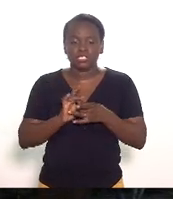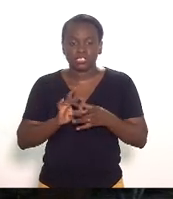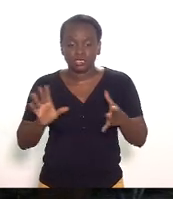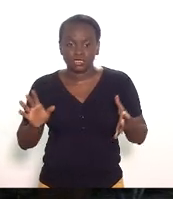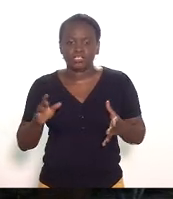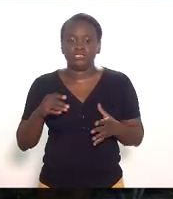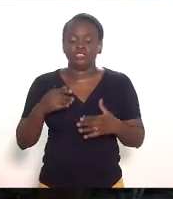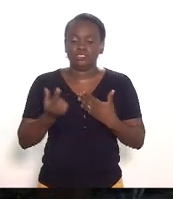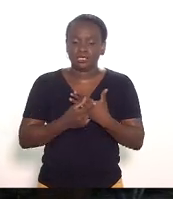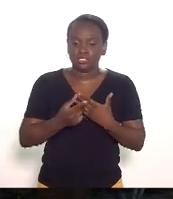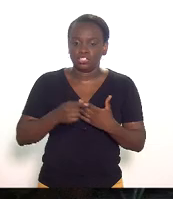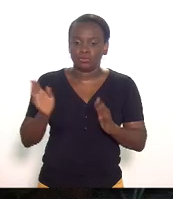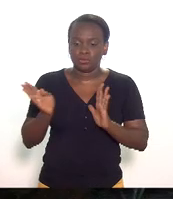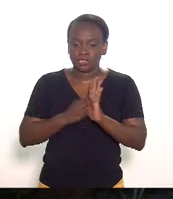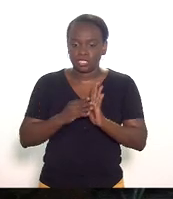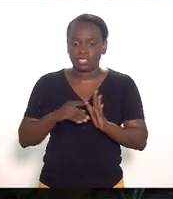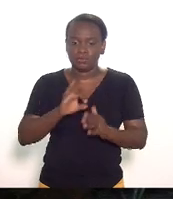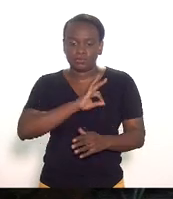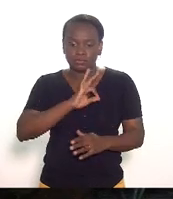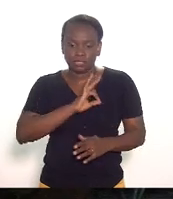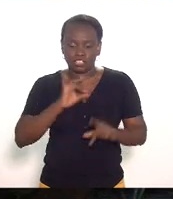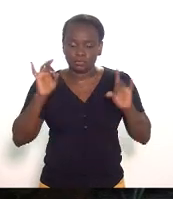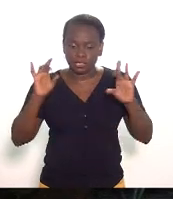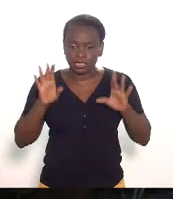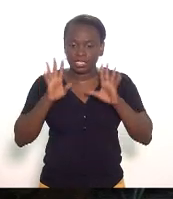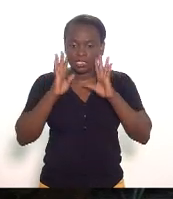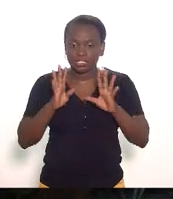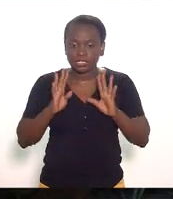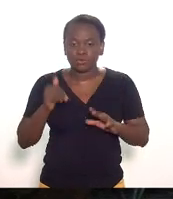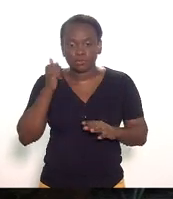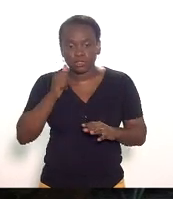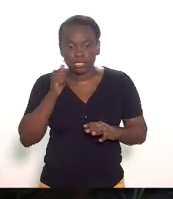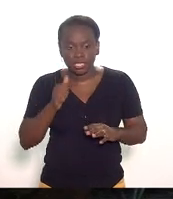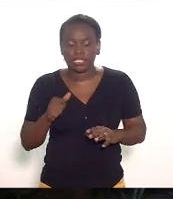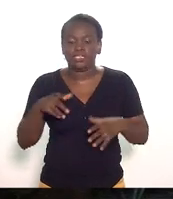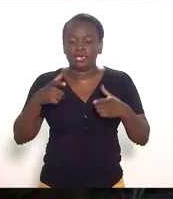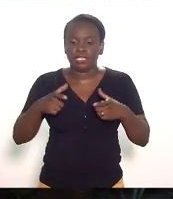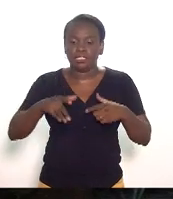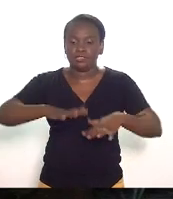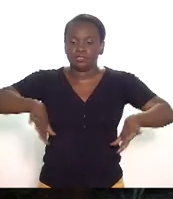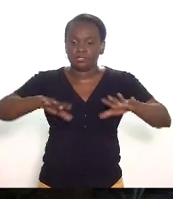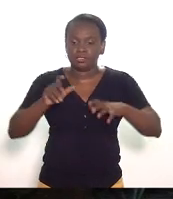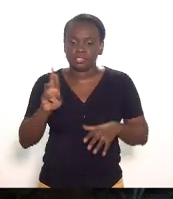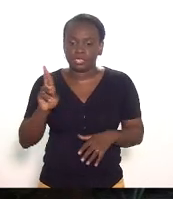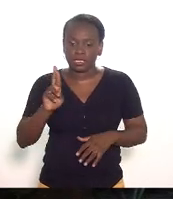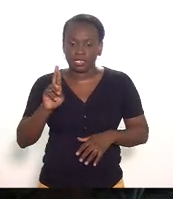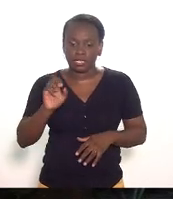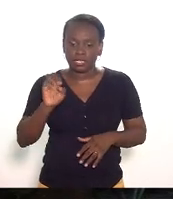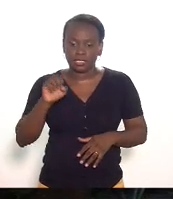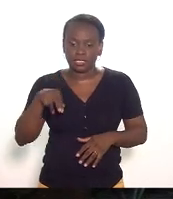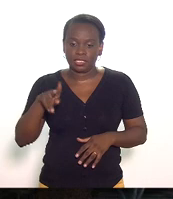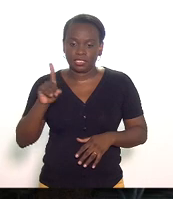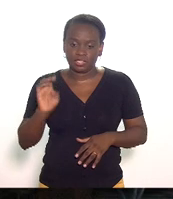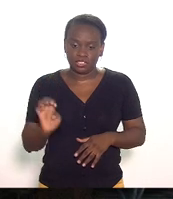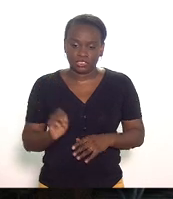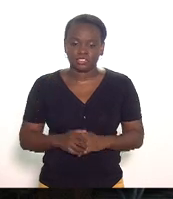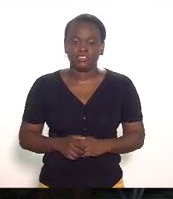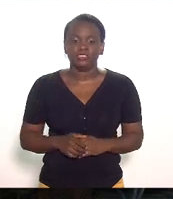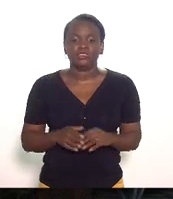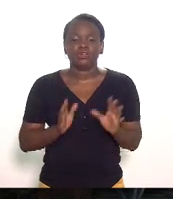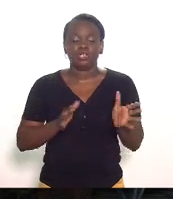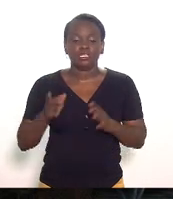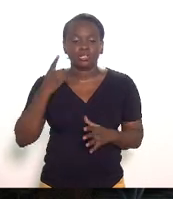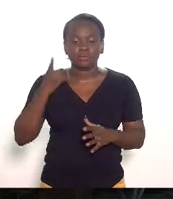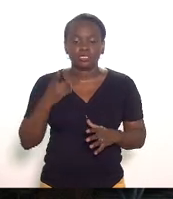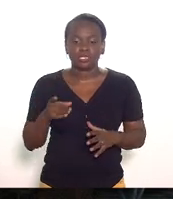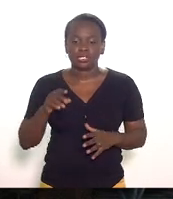Executivo a implantar a Delegacia Especializada de Atendimento à Mulher, DEAN, no município de Resende. Parecida com questão de ordem. Questão de ordem,